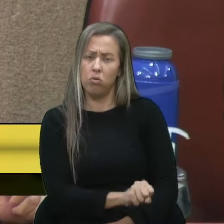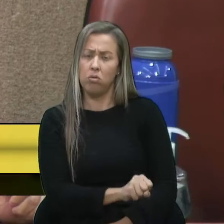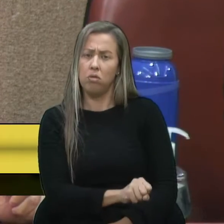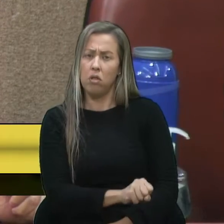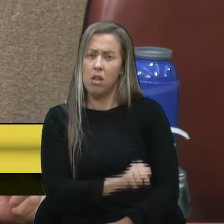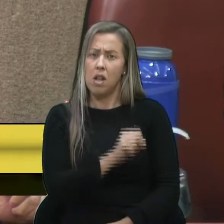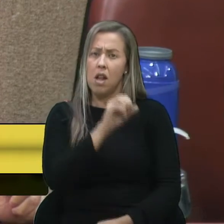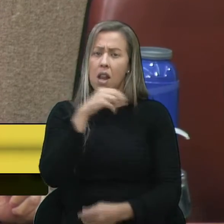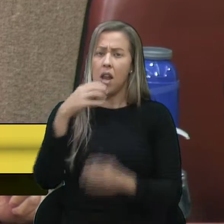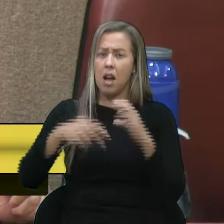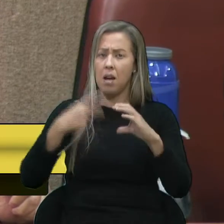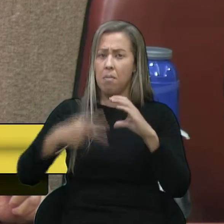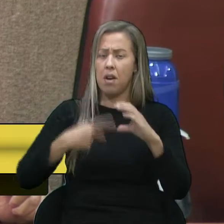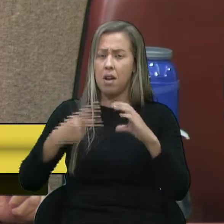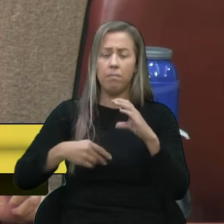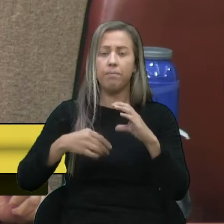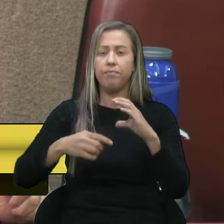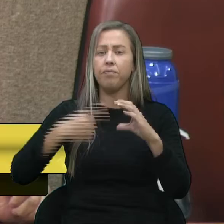dos Deputados.